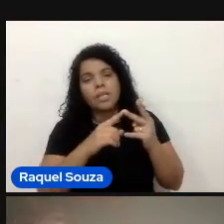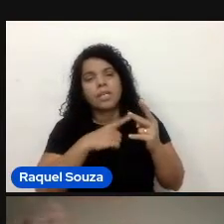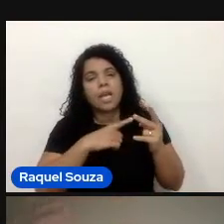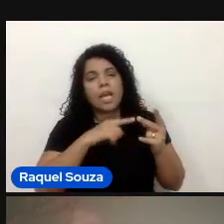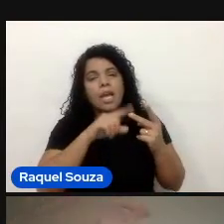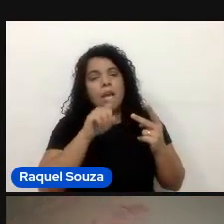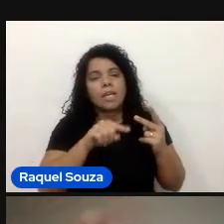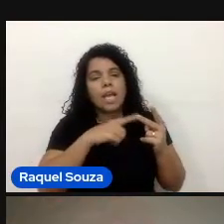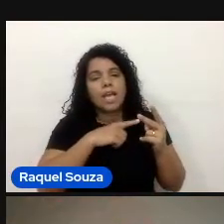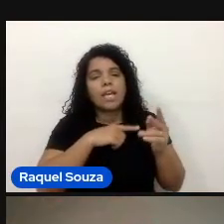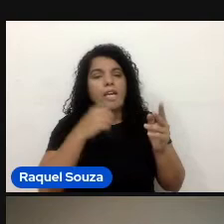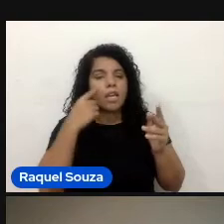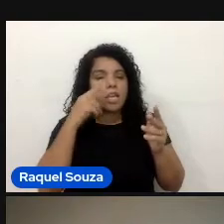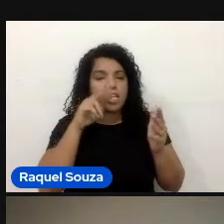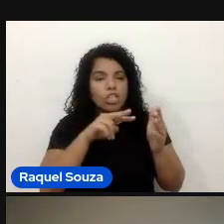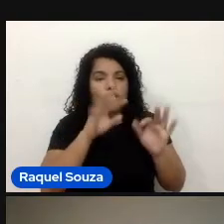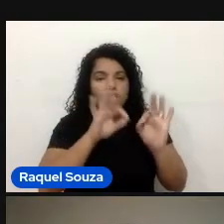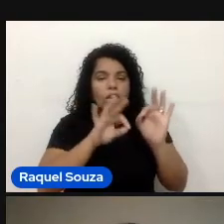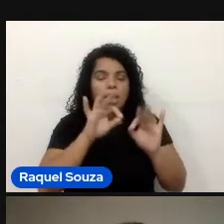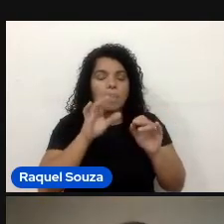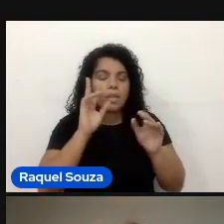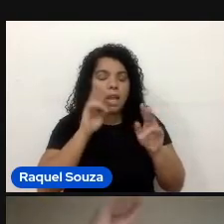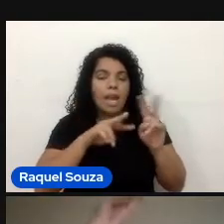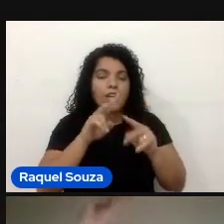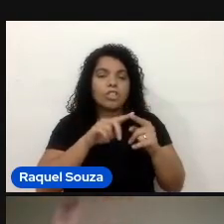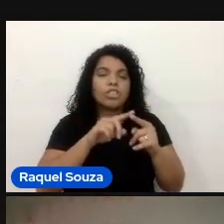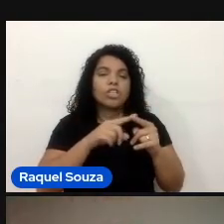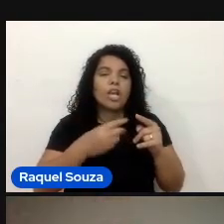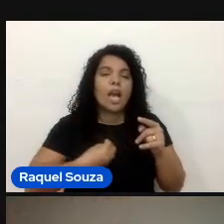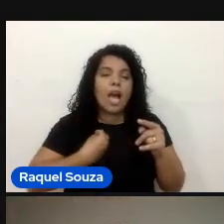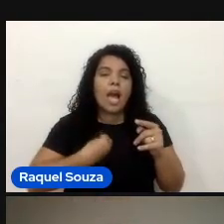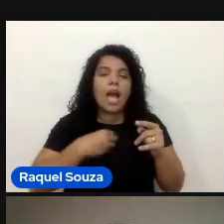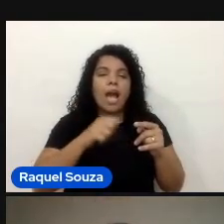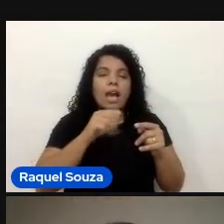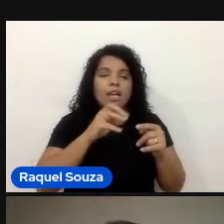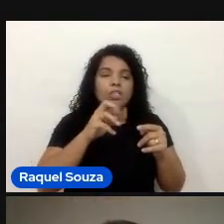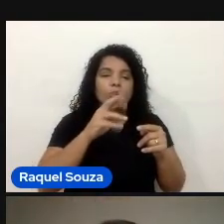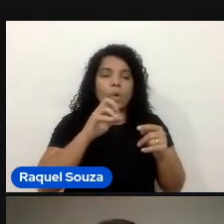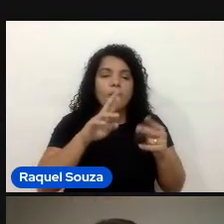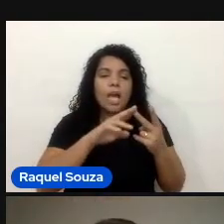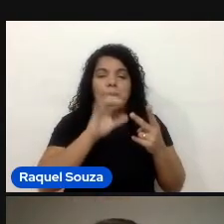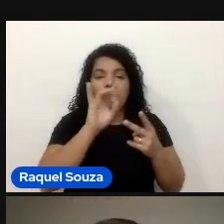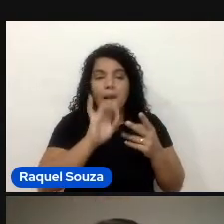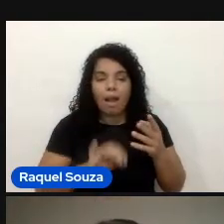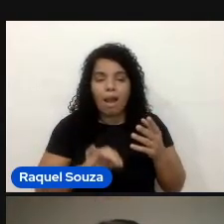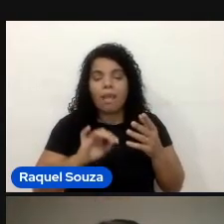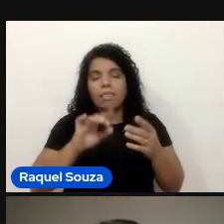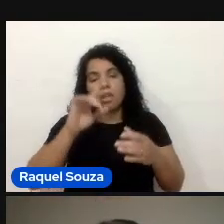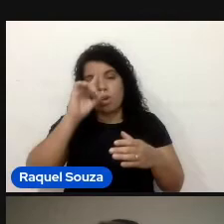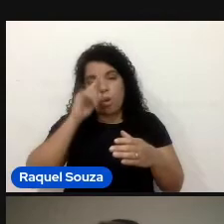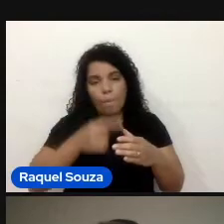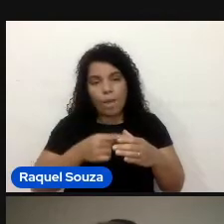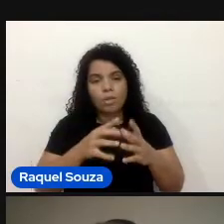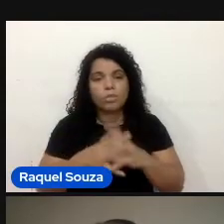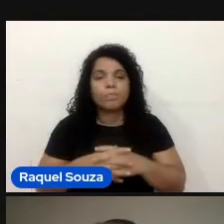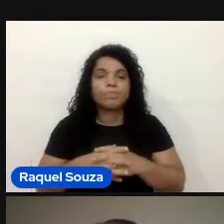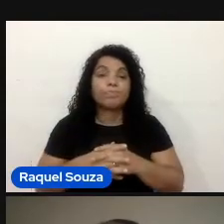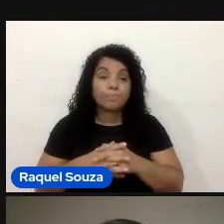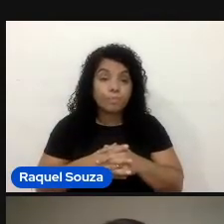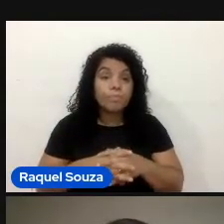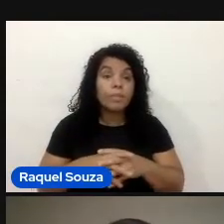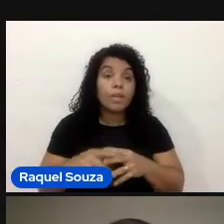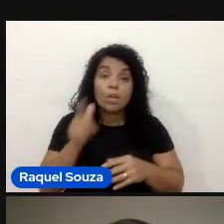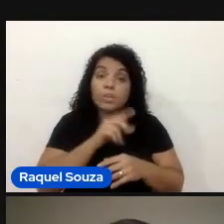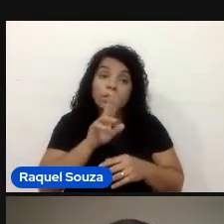as checagens de acionabilidade que ele faz para cada comando. Você consegue lidar com qualquer